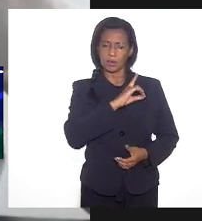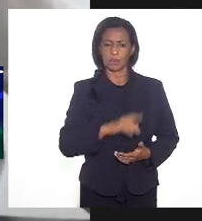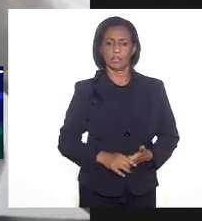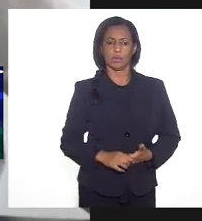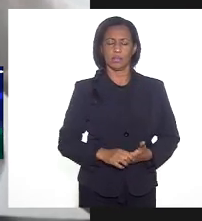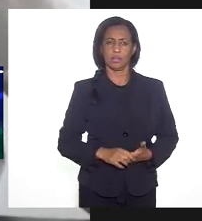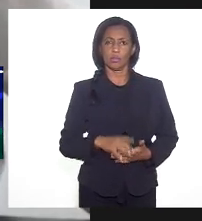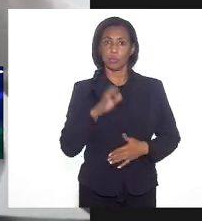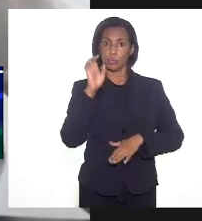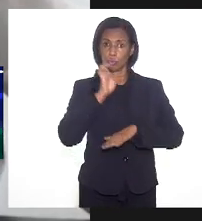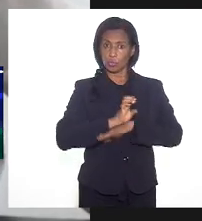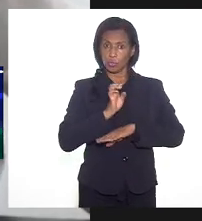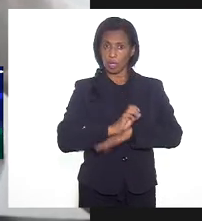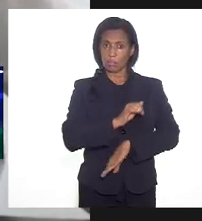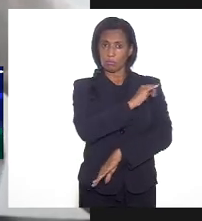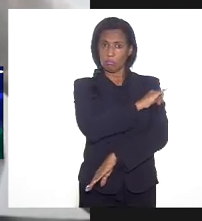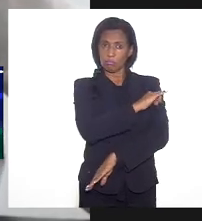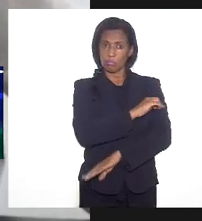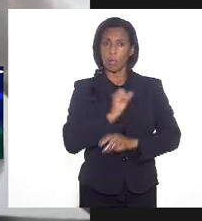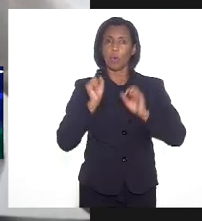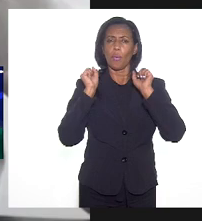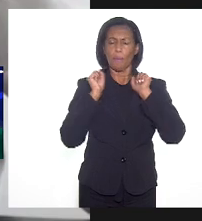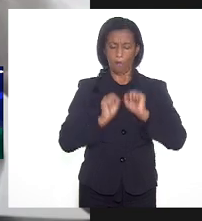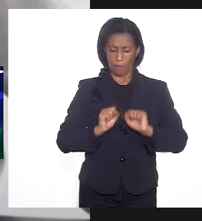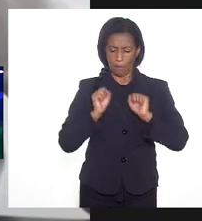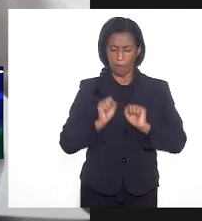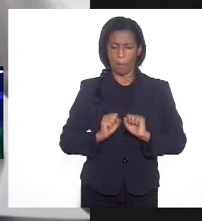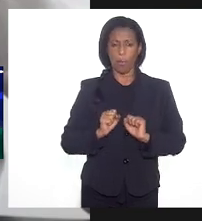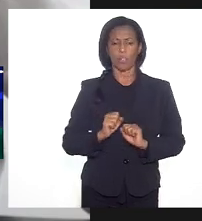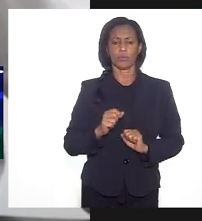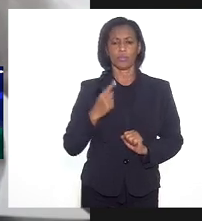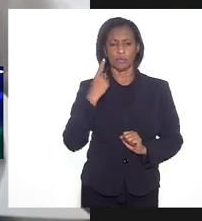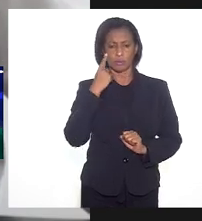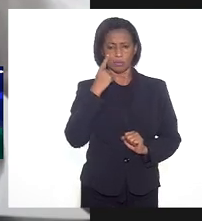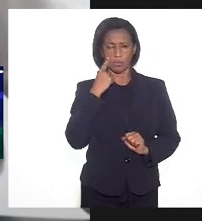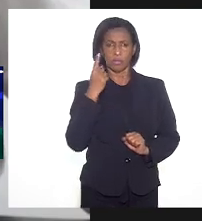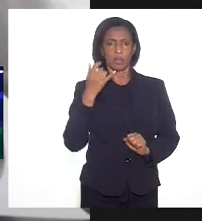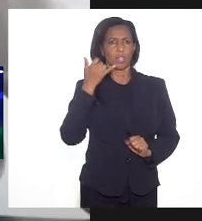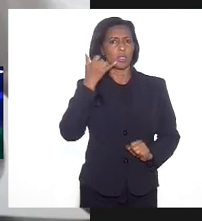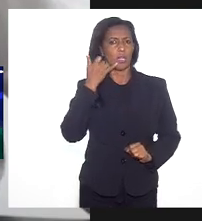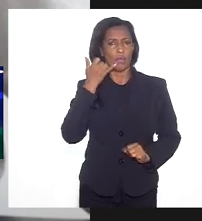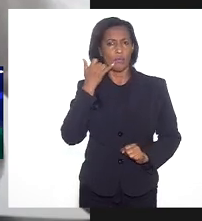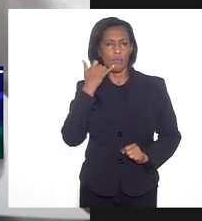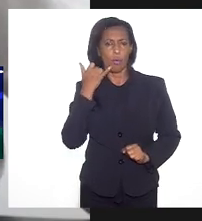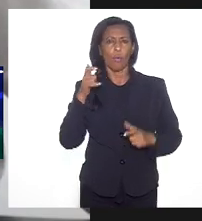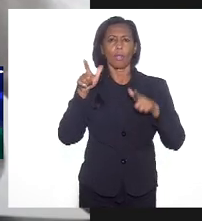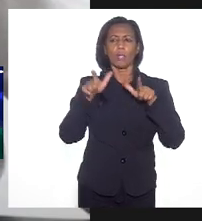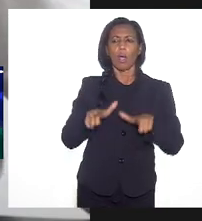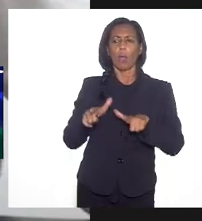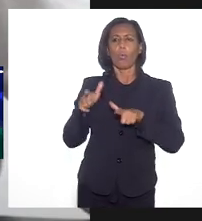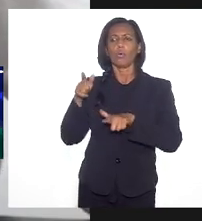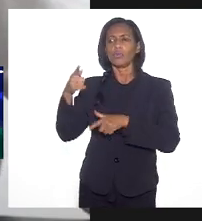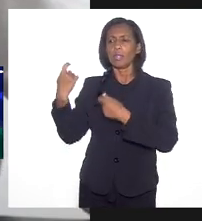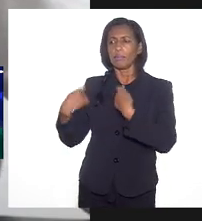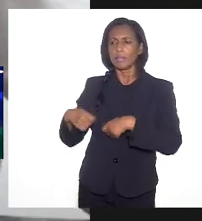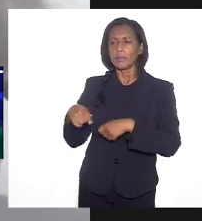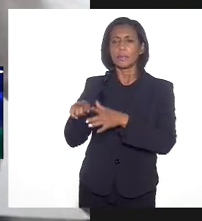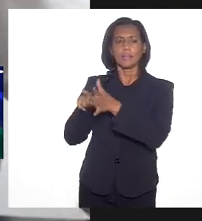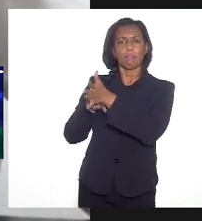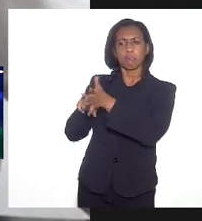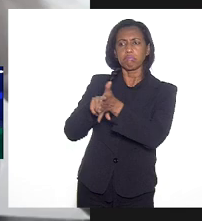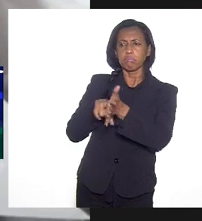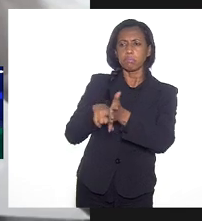no Estado do de Janeiro poderão ver o seu fluxograma com telefones aonde ela deve procurar aonde ela deve